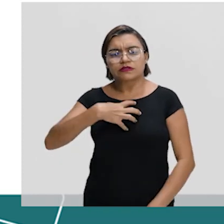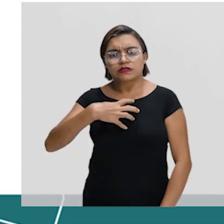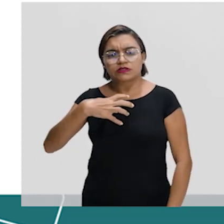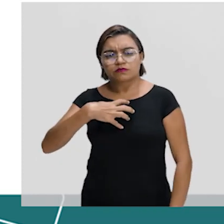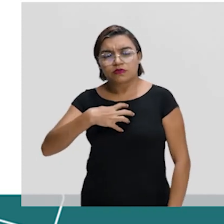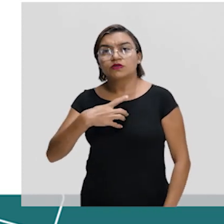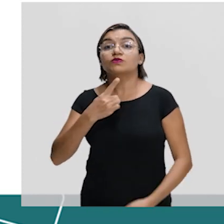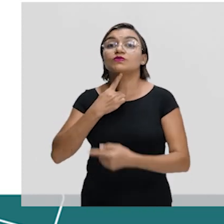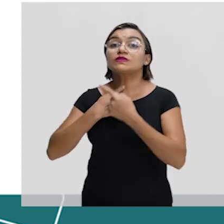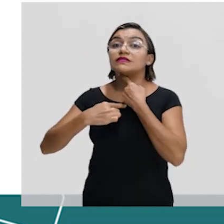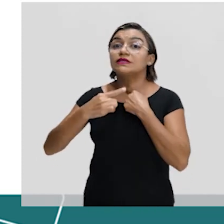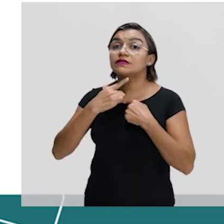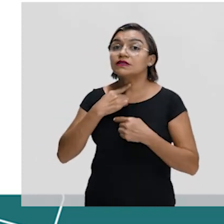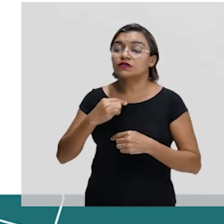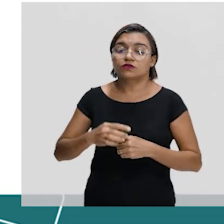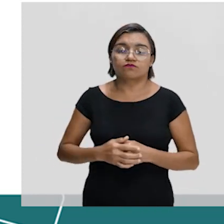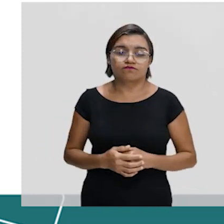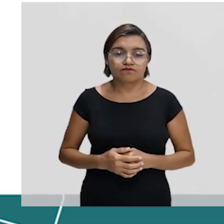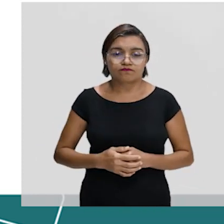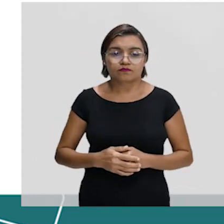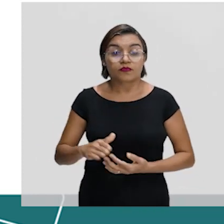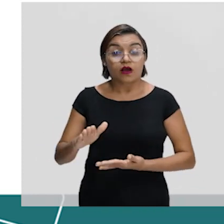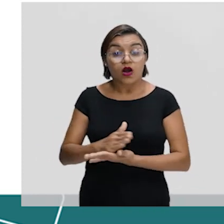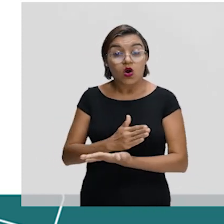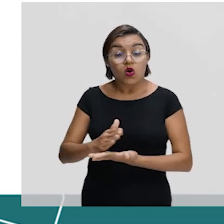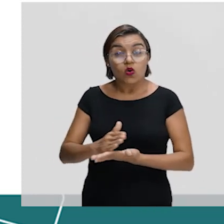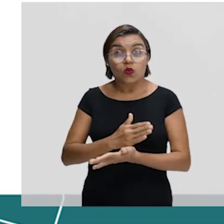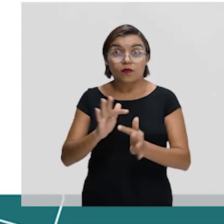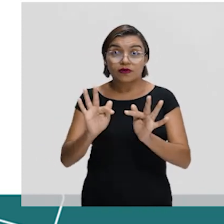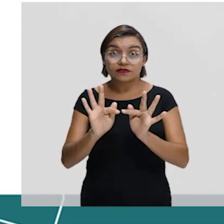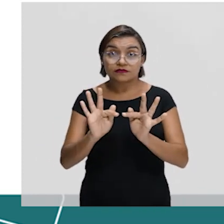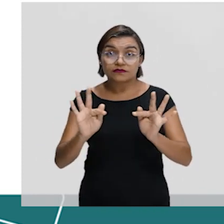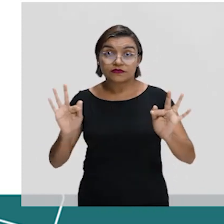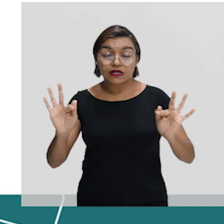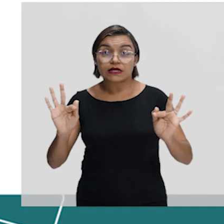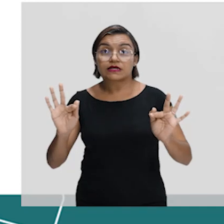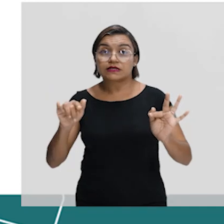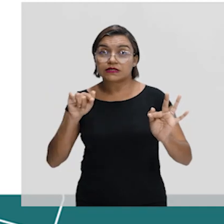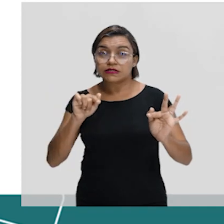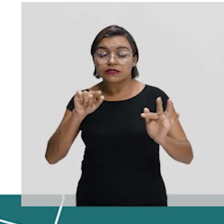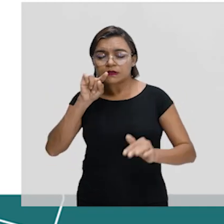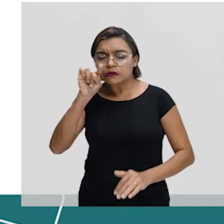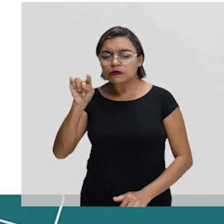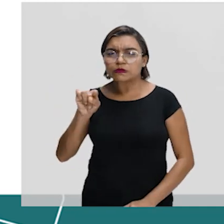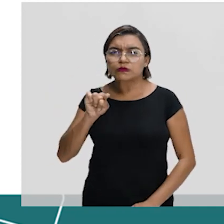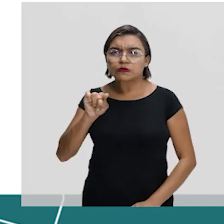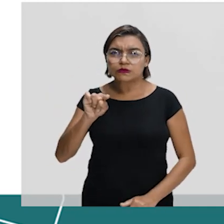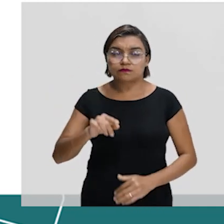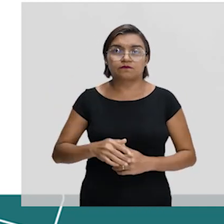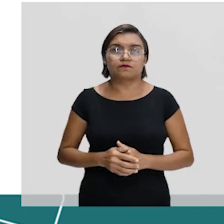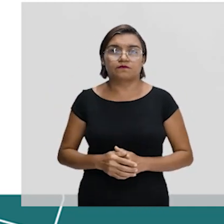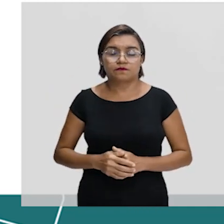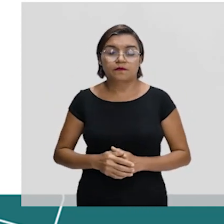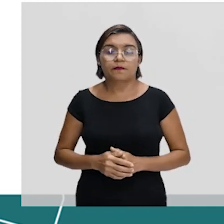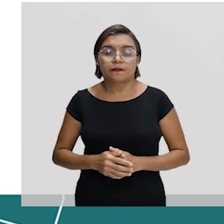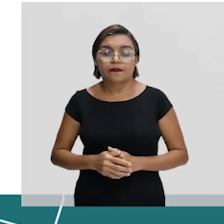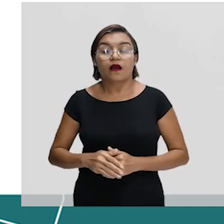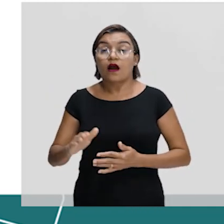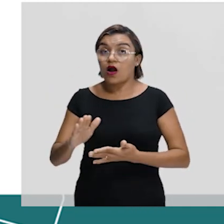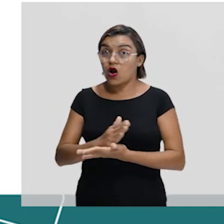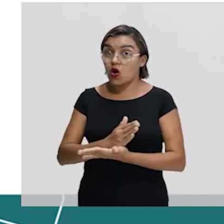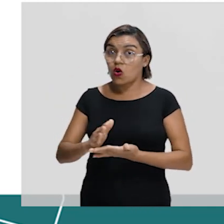e desejo, em algumas frases de entonação interrogativa, com